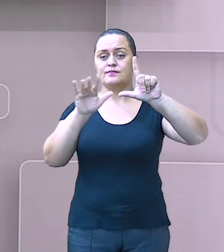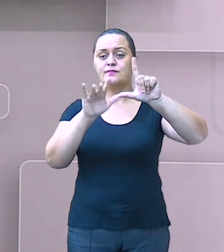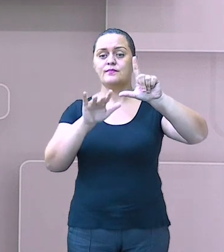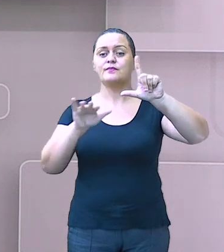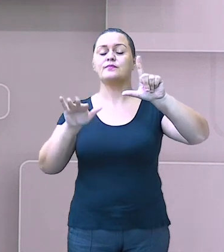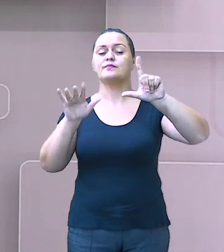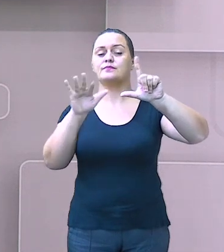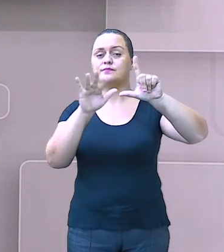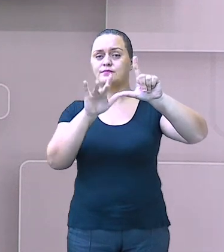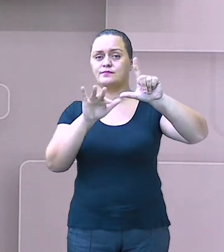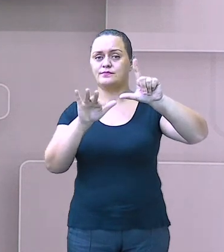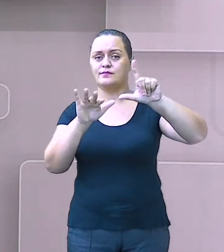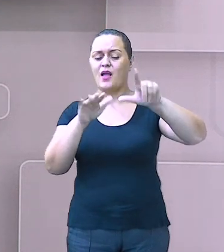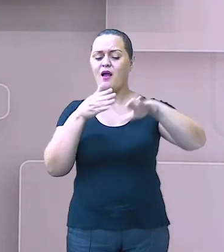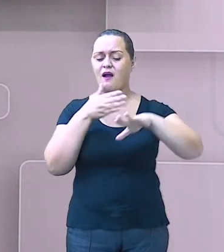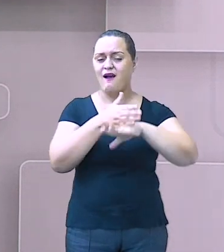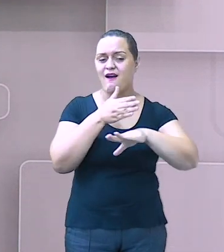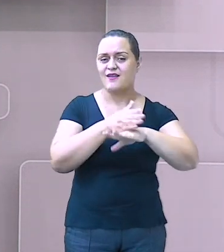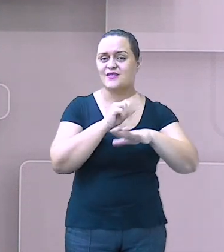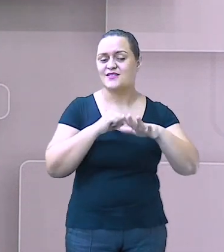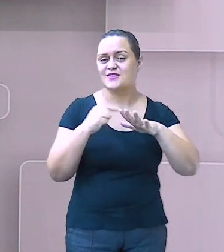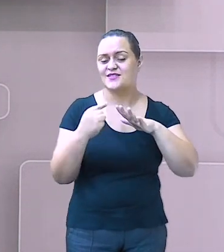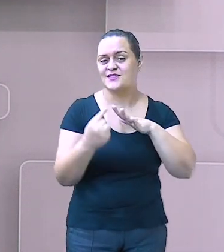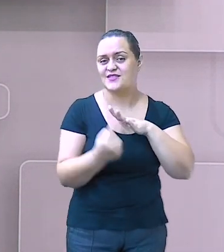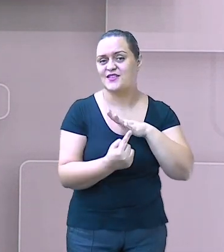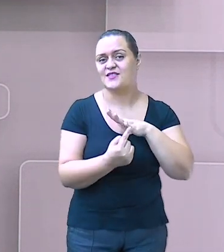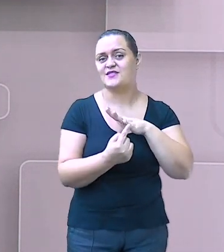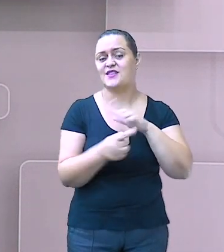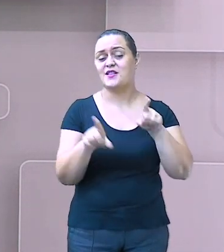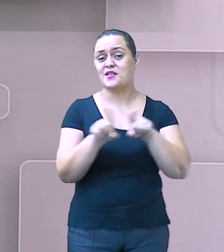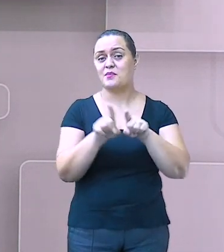tela. Acesse as nossas redes sociais